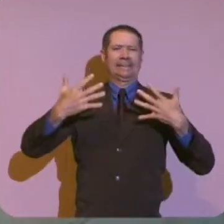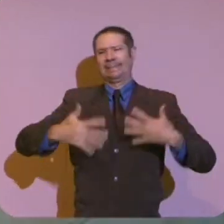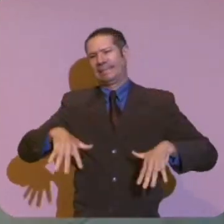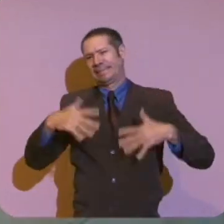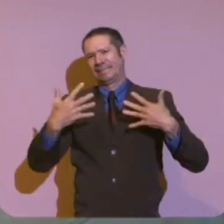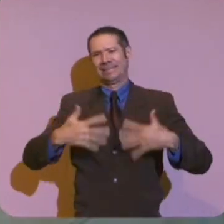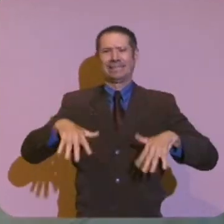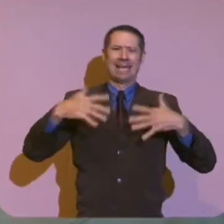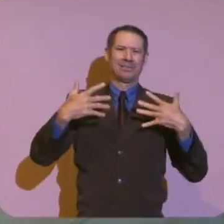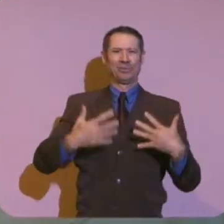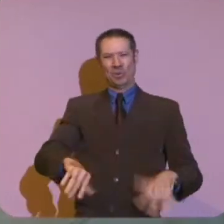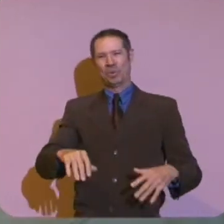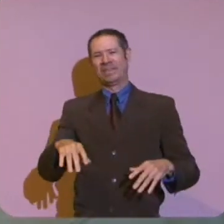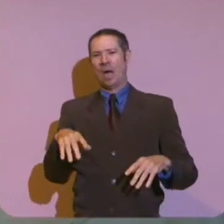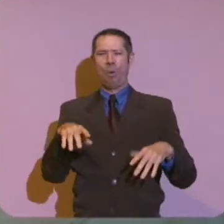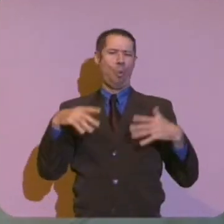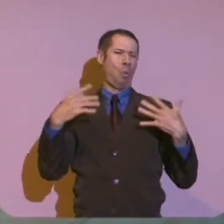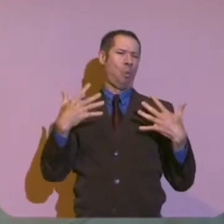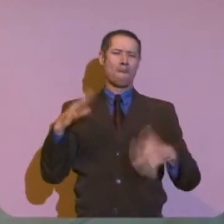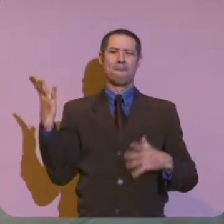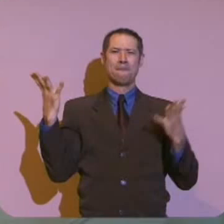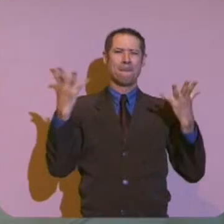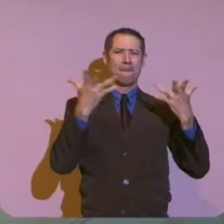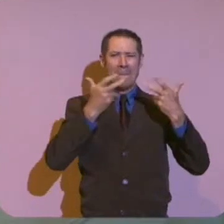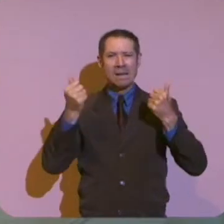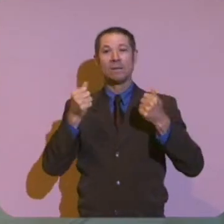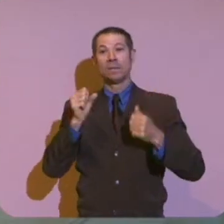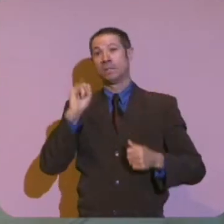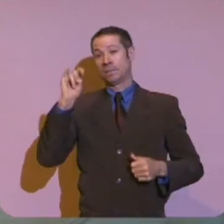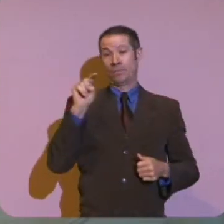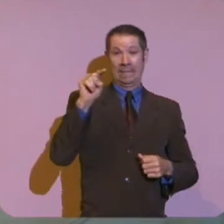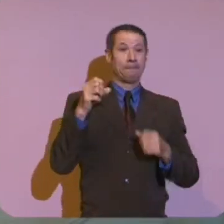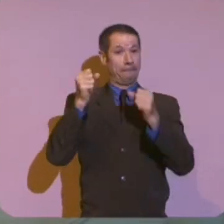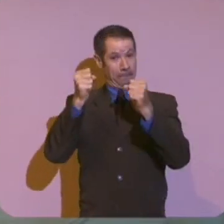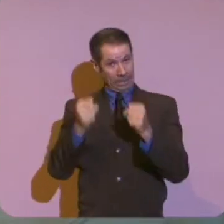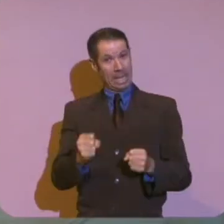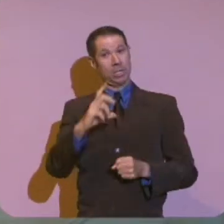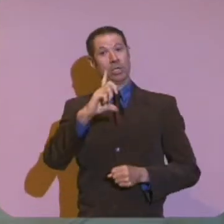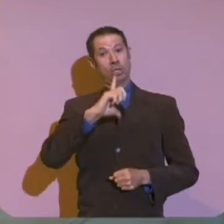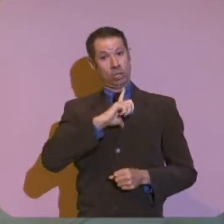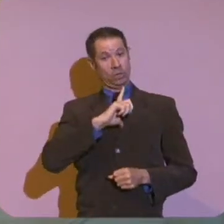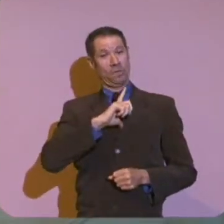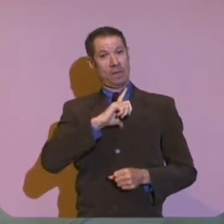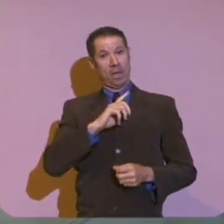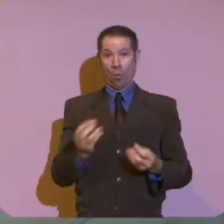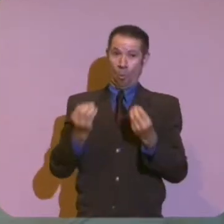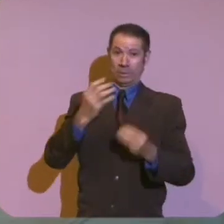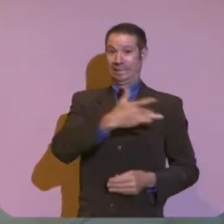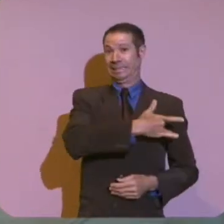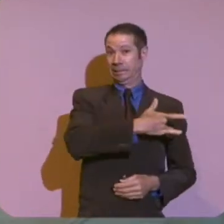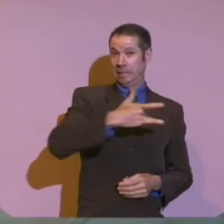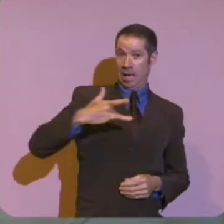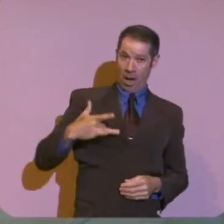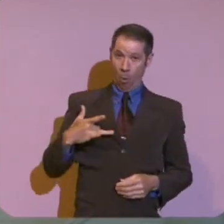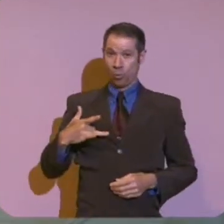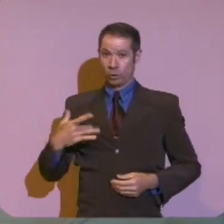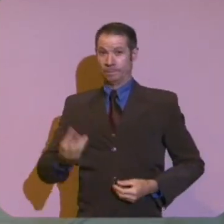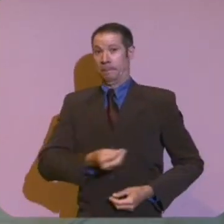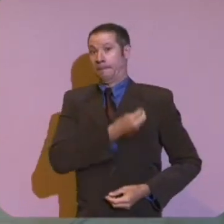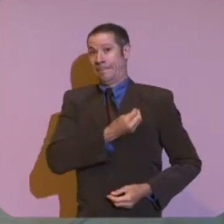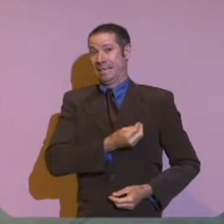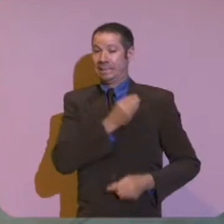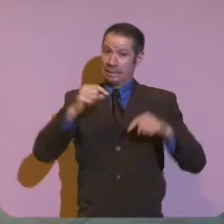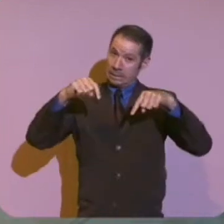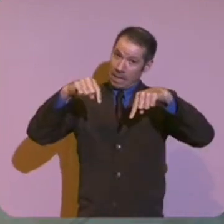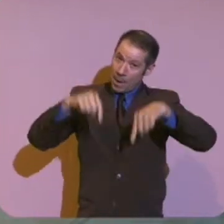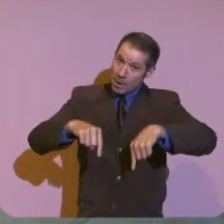está algo extraordinário. Se você puder, tiver condições de saúde para estar conosco aqui